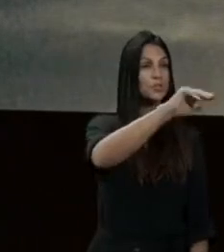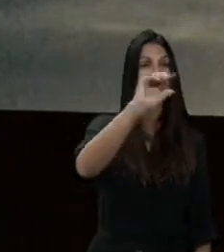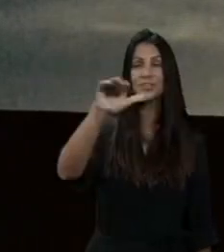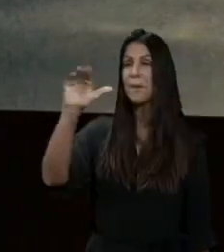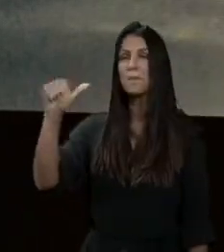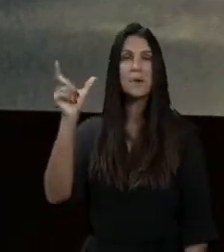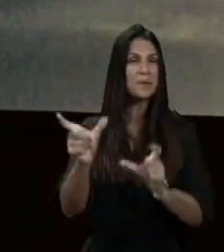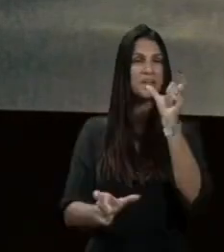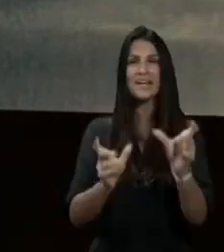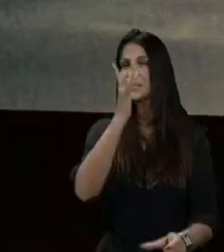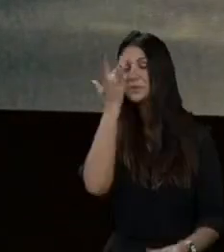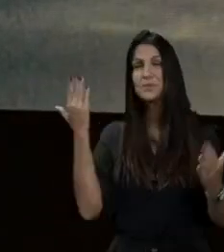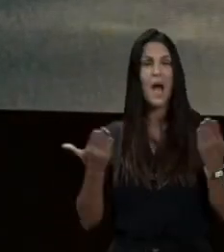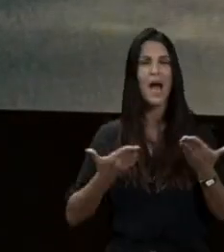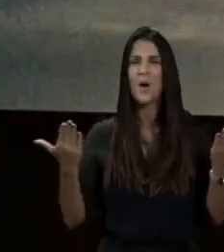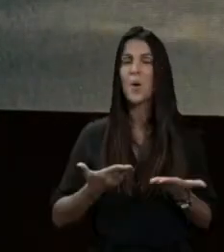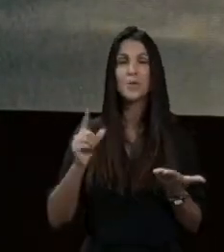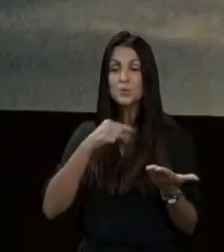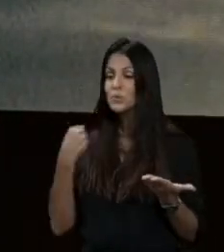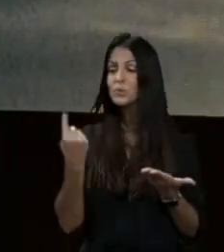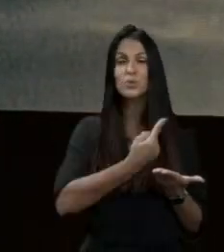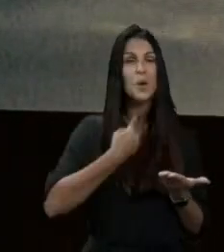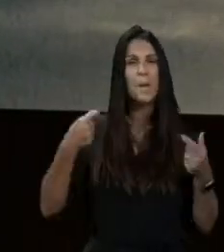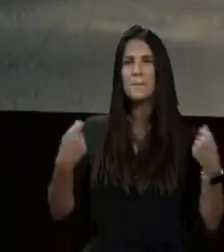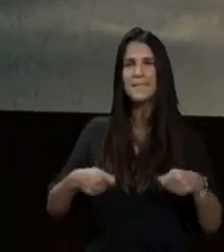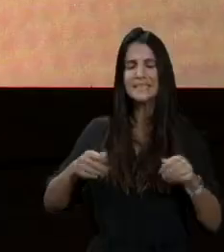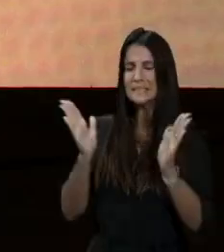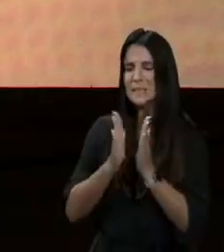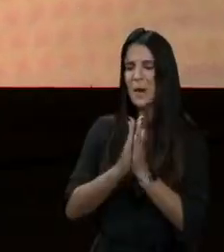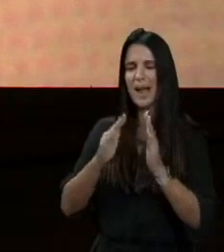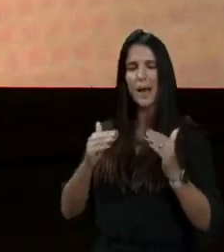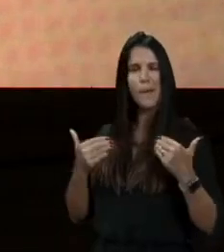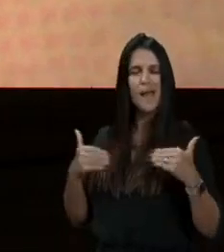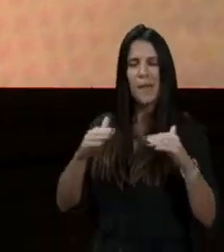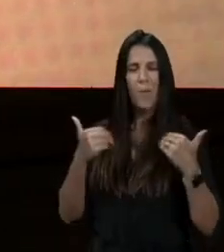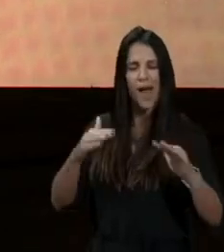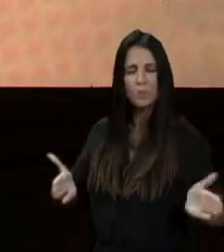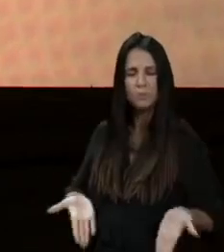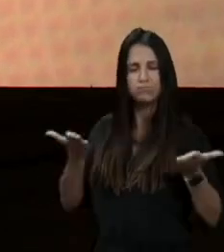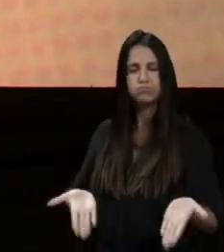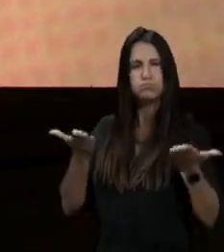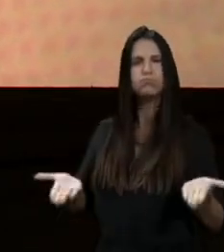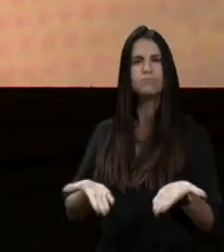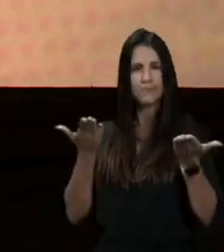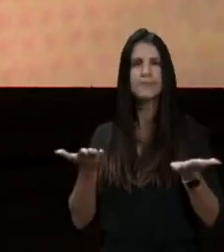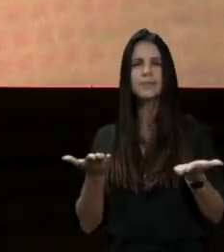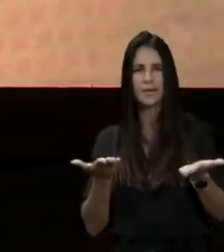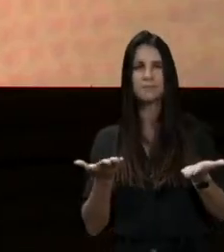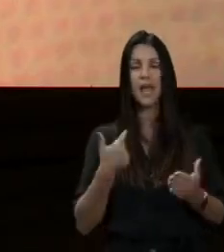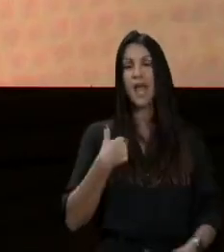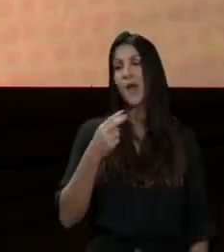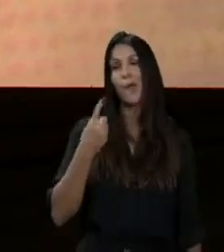nós não só as autoridades a questão que nós temos que empurrar os nunca eu vou bater no escritório de um de vocês para pedir o ônibus